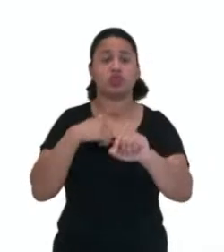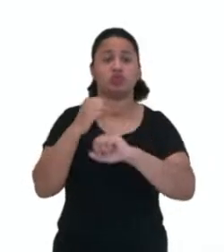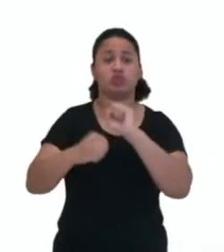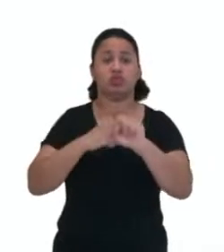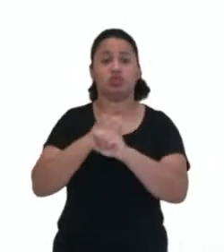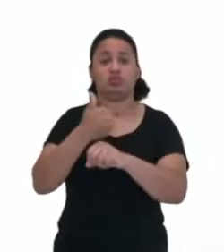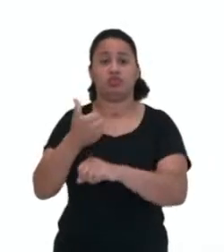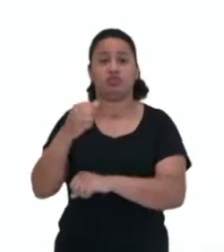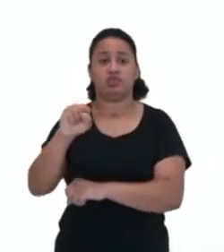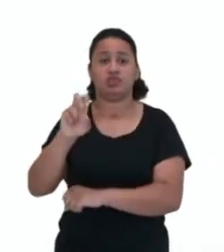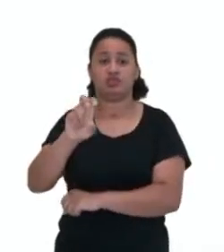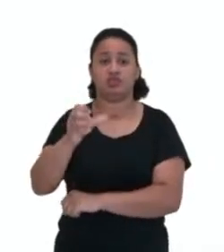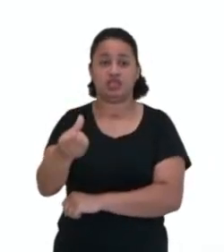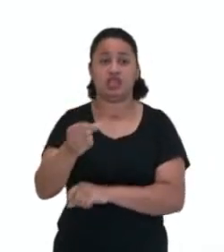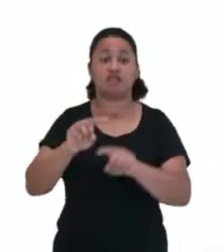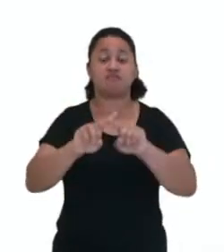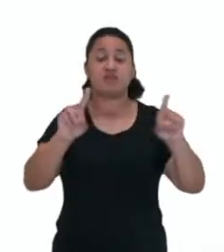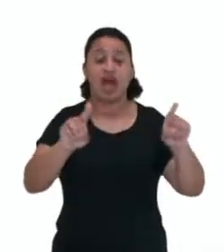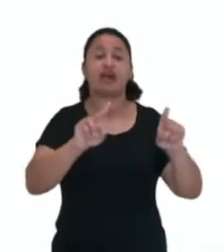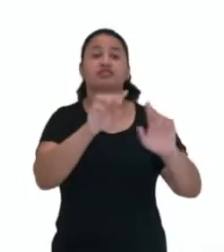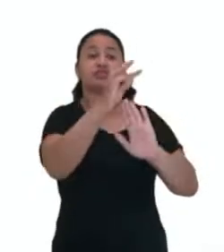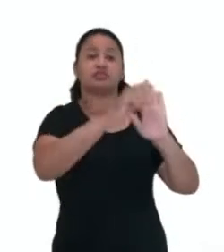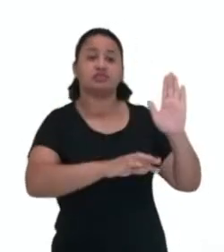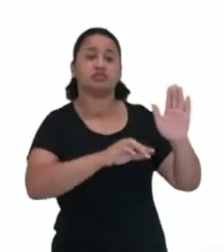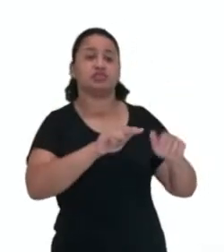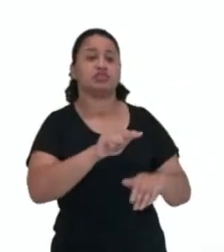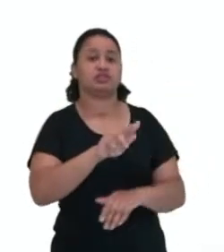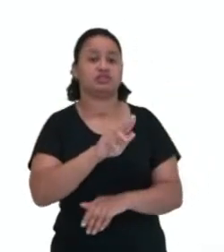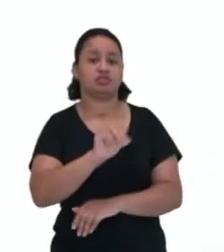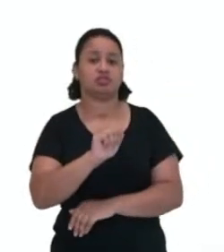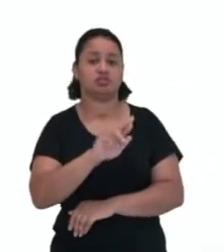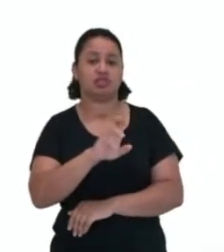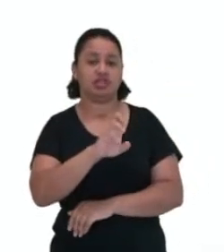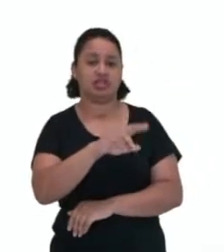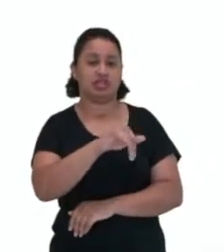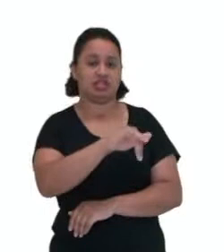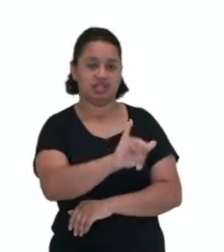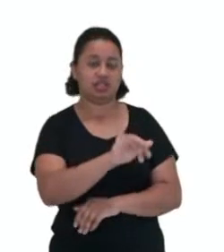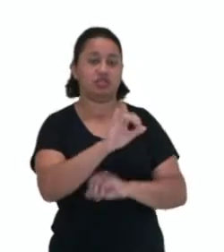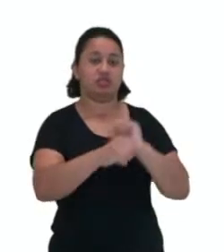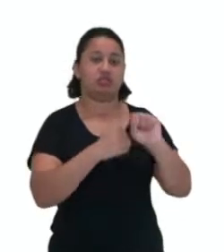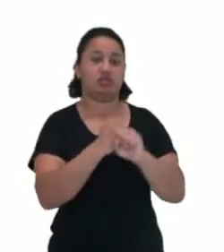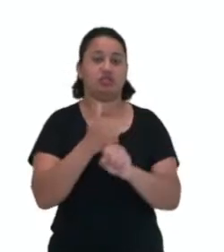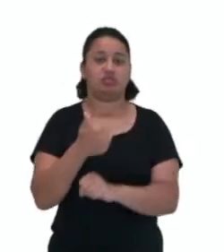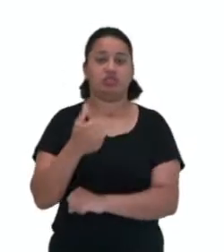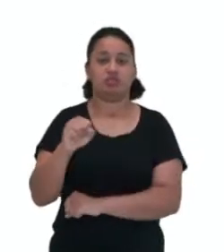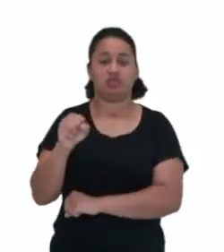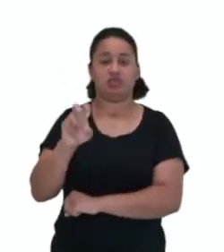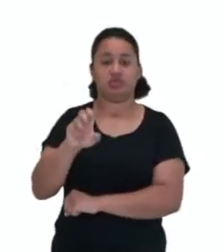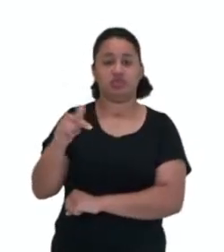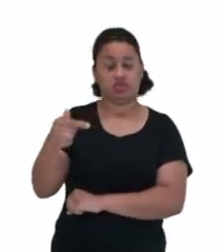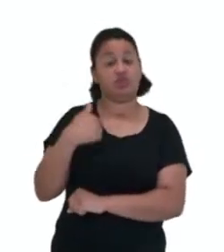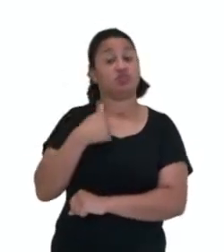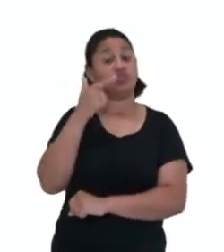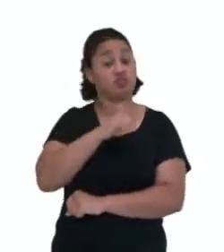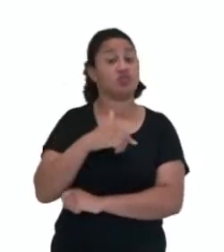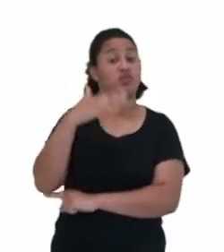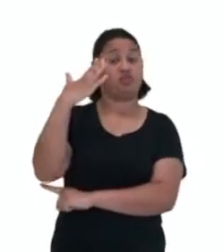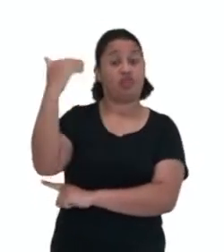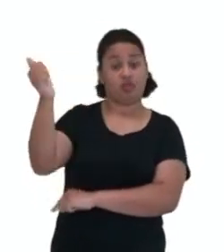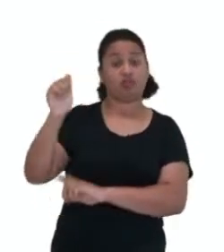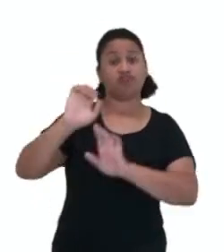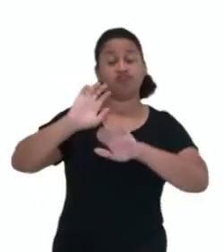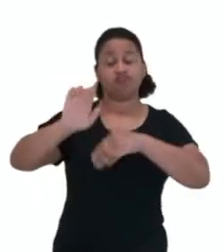de 1857, que alcançou a popularidade. A partir de então, José de